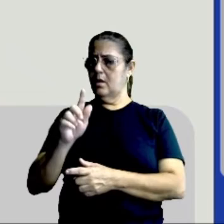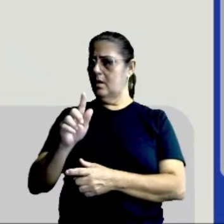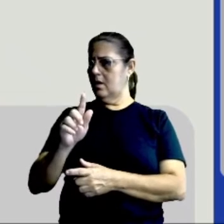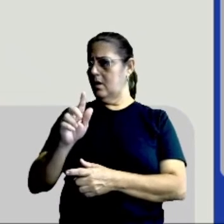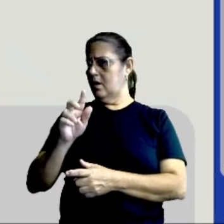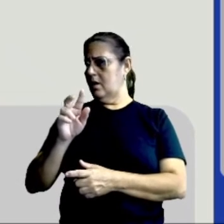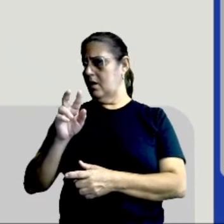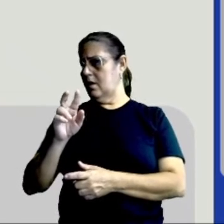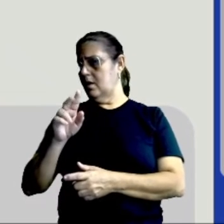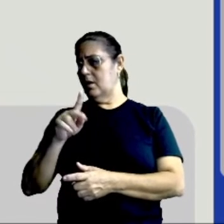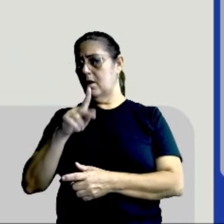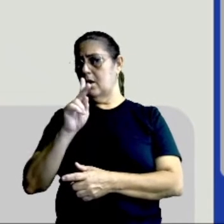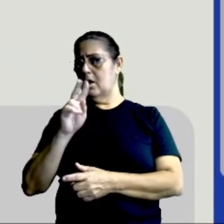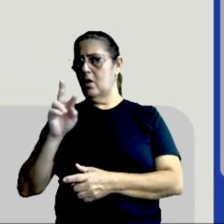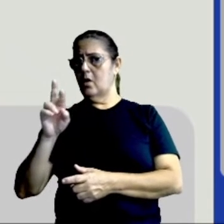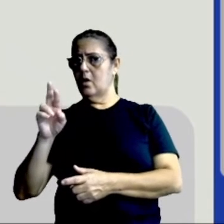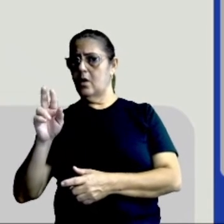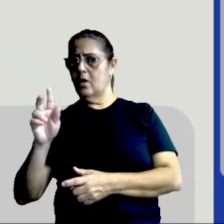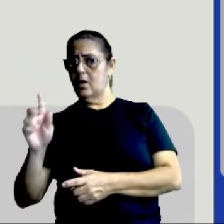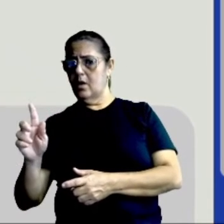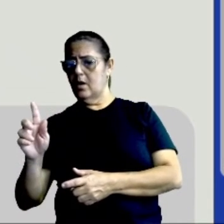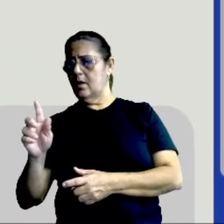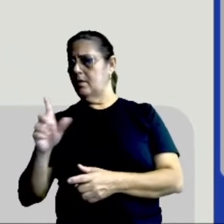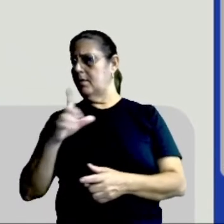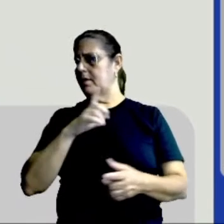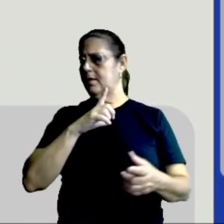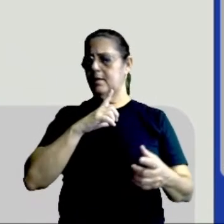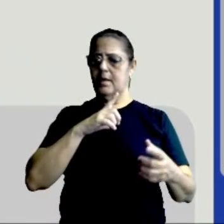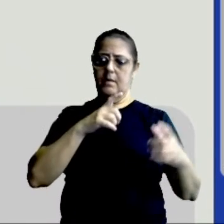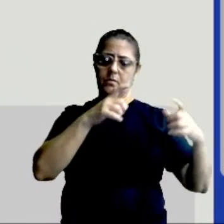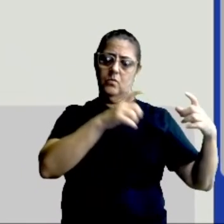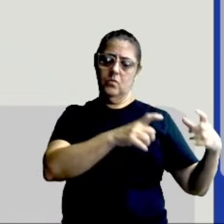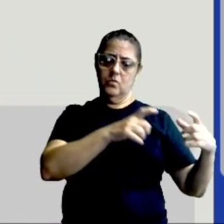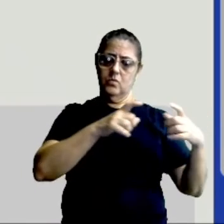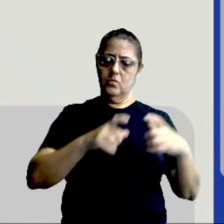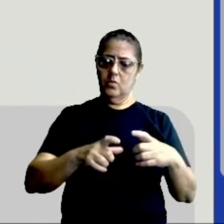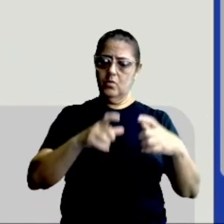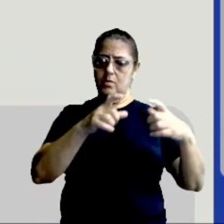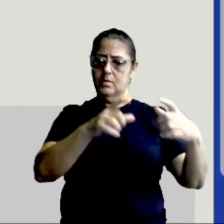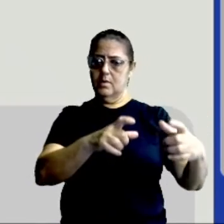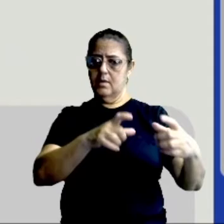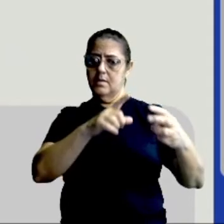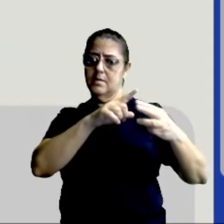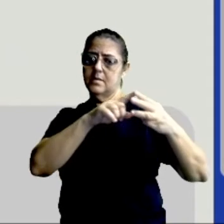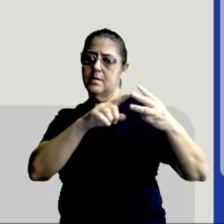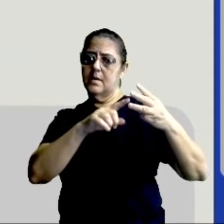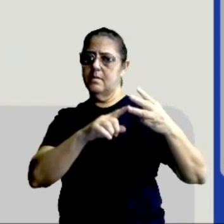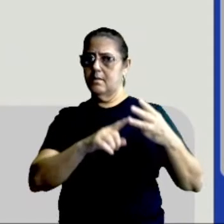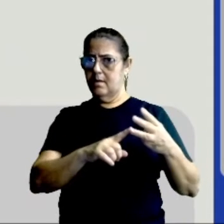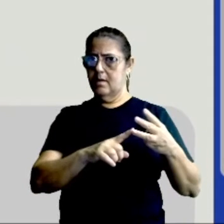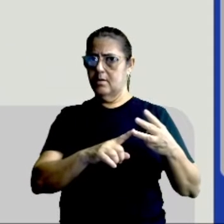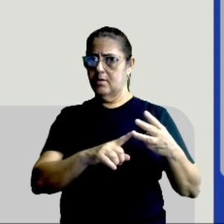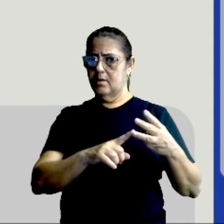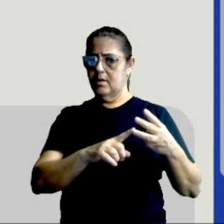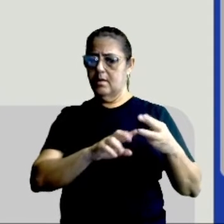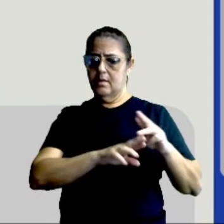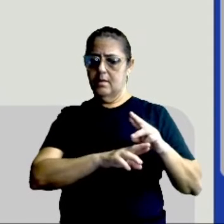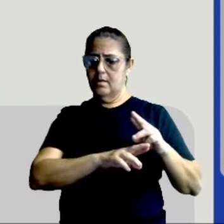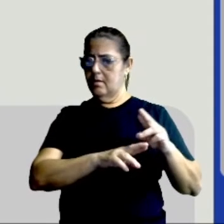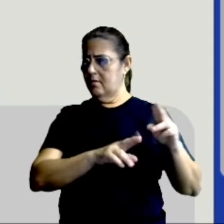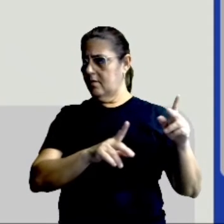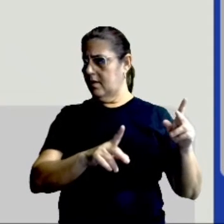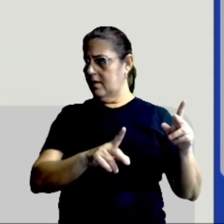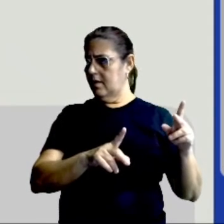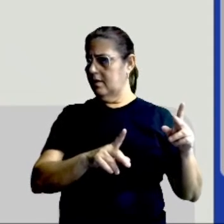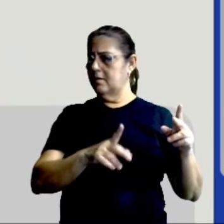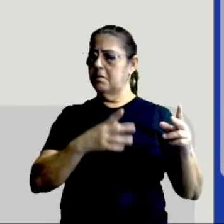75 quilogramas. E do outro lado, nós temos 3 pesos desconhecidos. Mas eles são pesos iguais, ó.